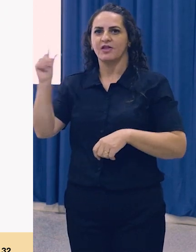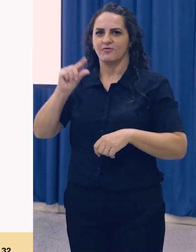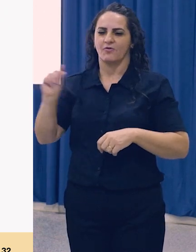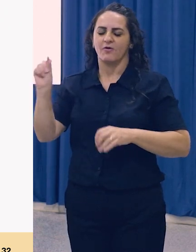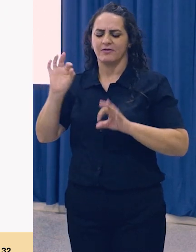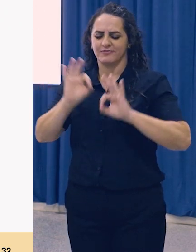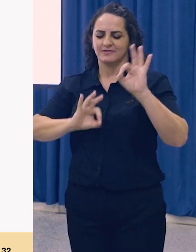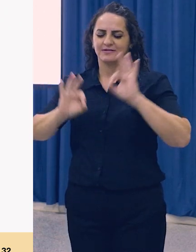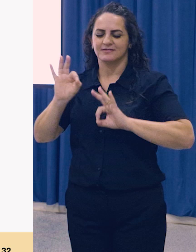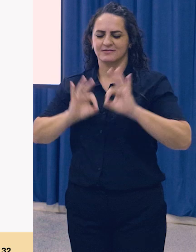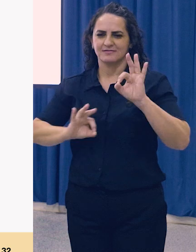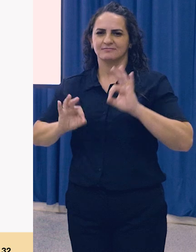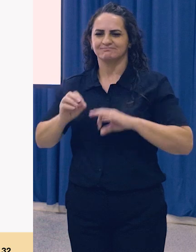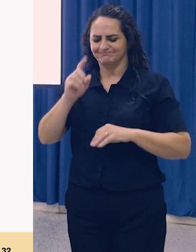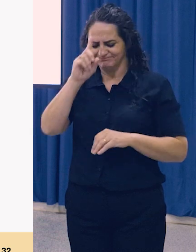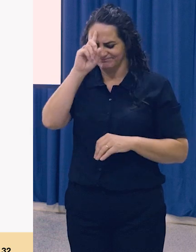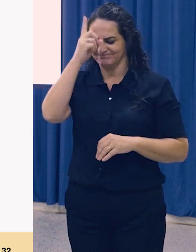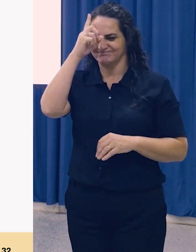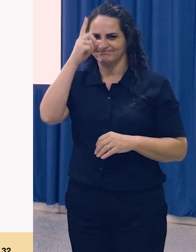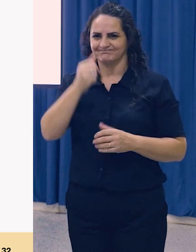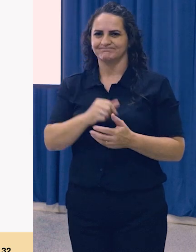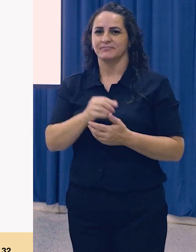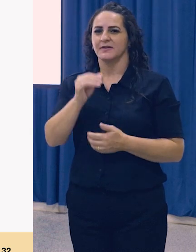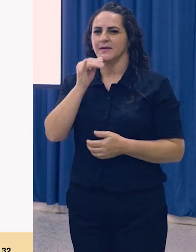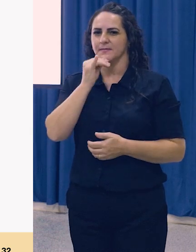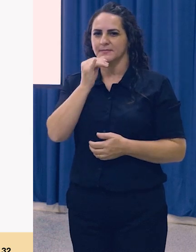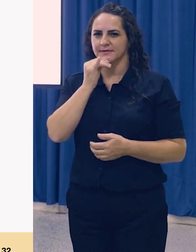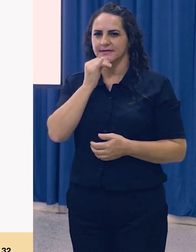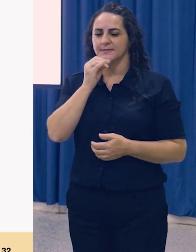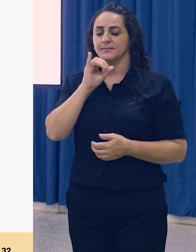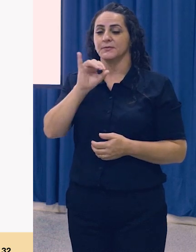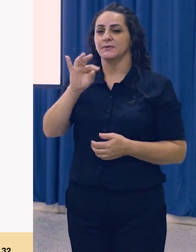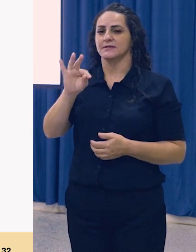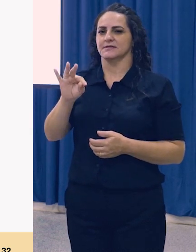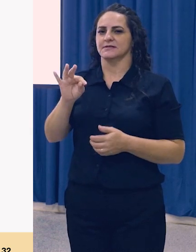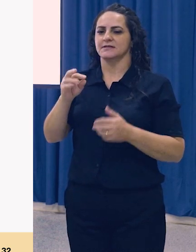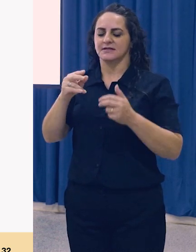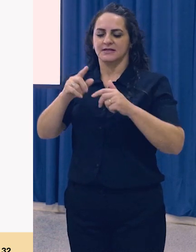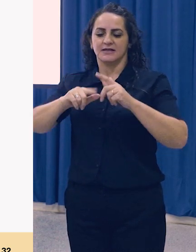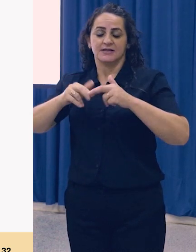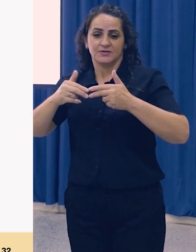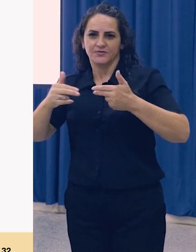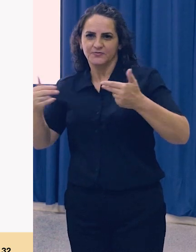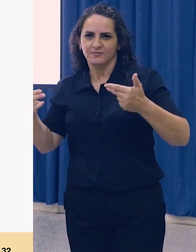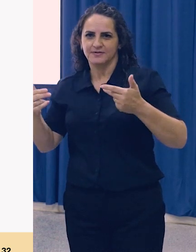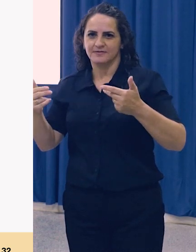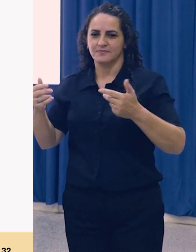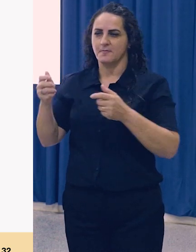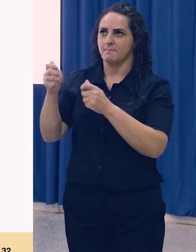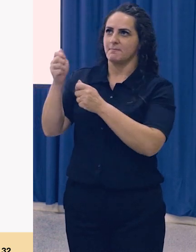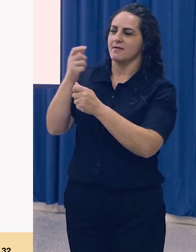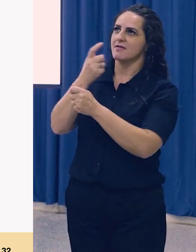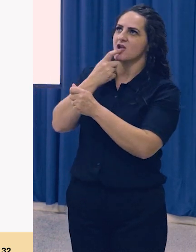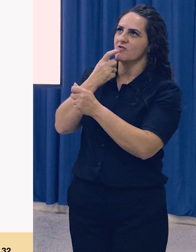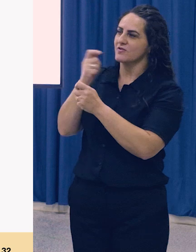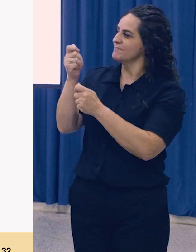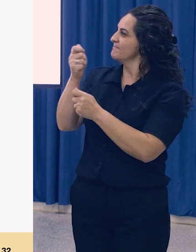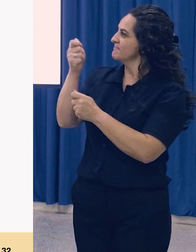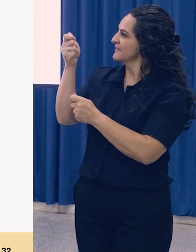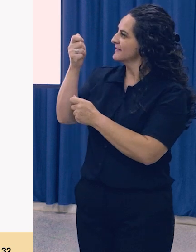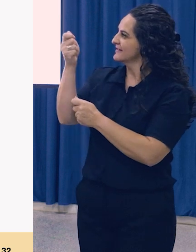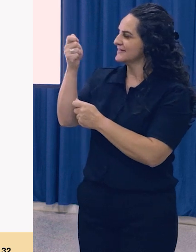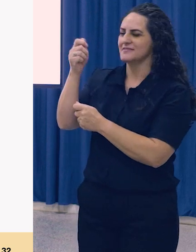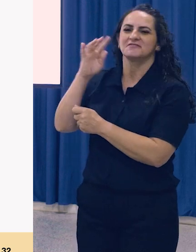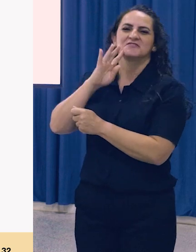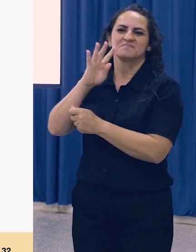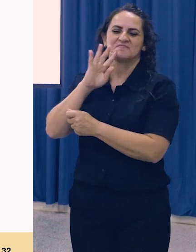por exemplo, o filme It, a Coisa, que é daquele palhaço que atrai as pessoas com balão vermelho, fez essa divulgação que eu achei genial. Tá